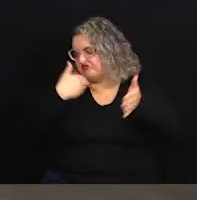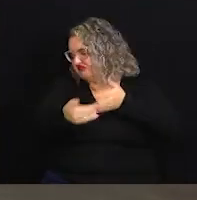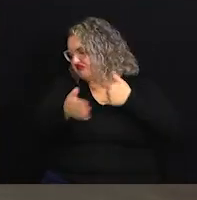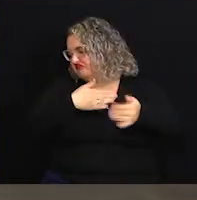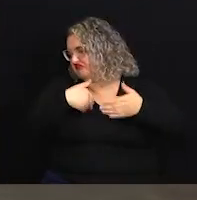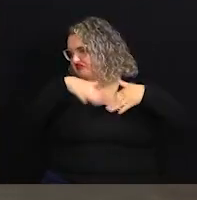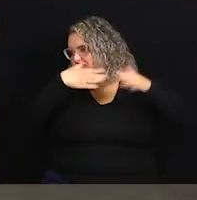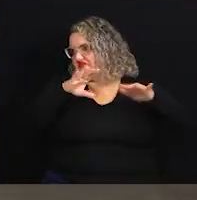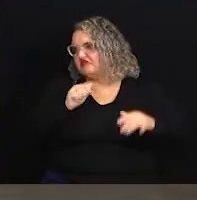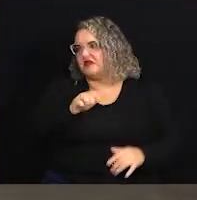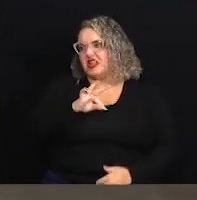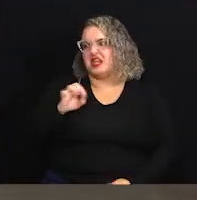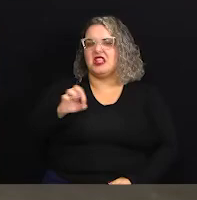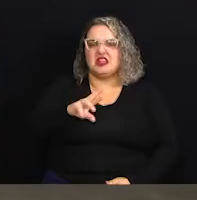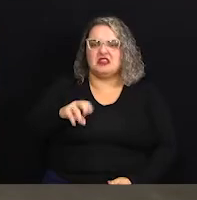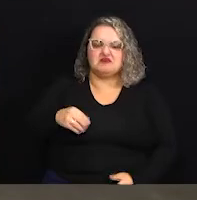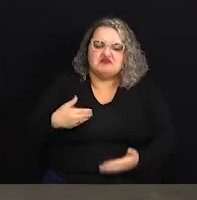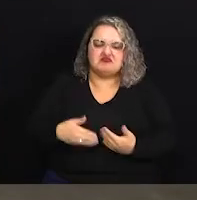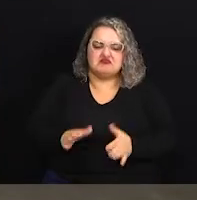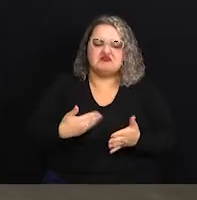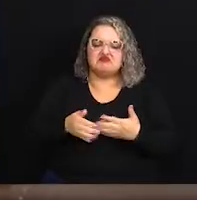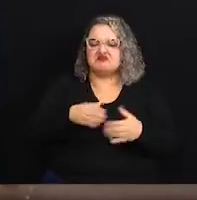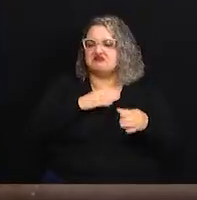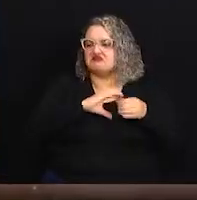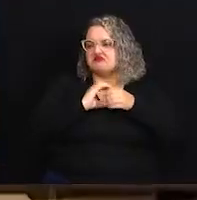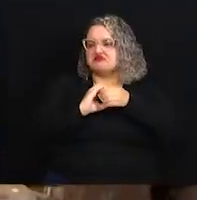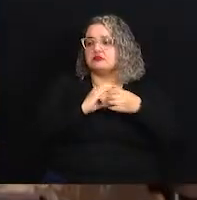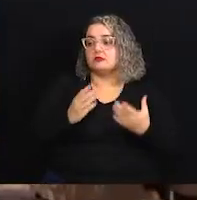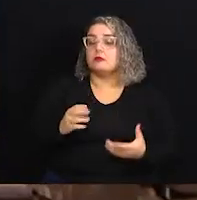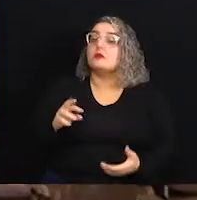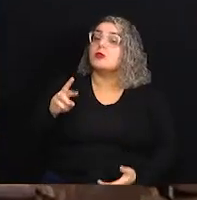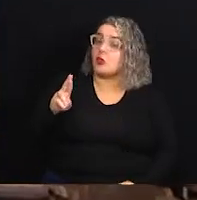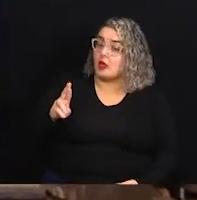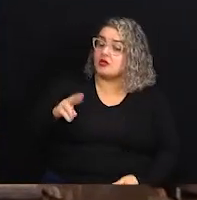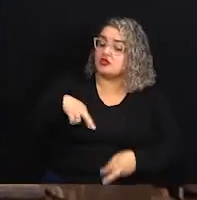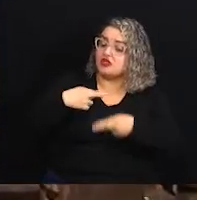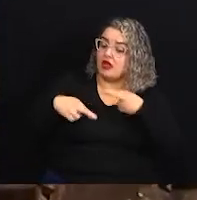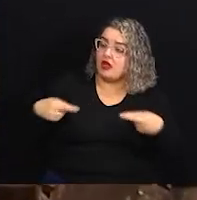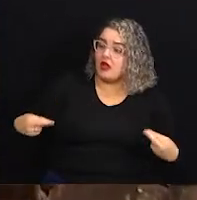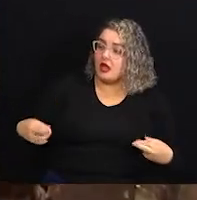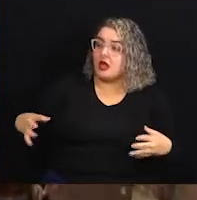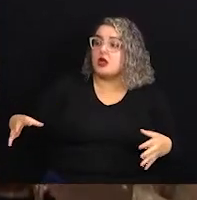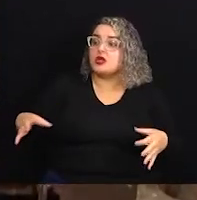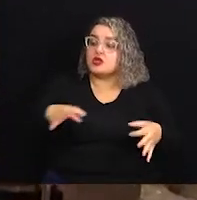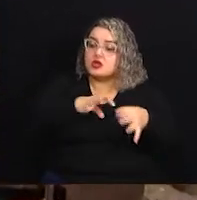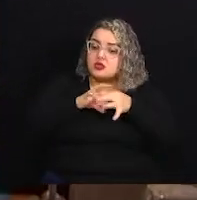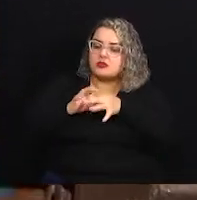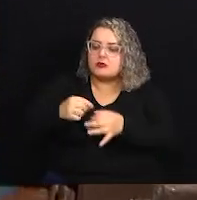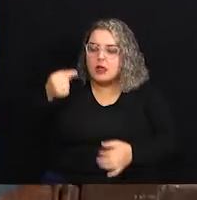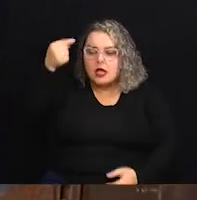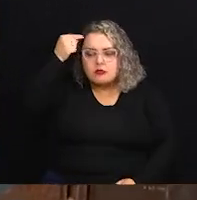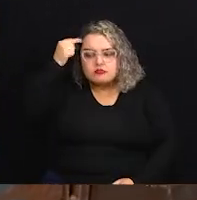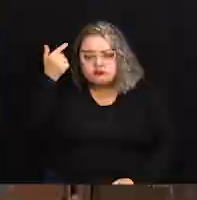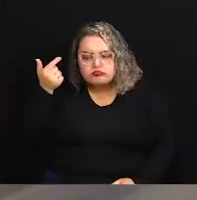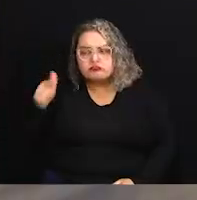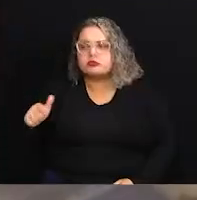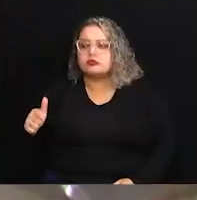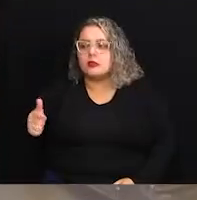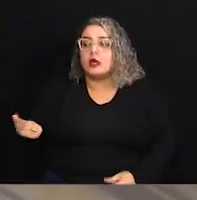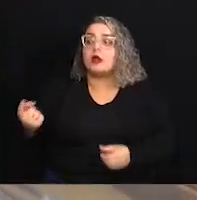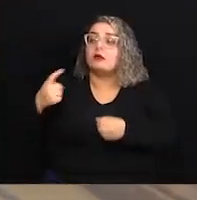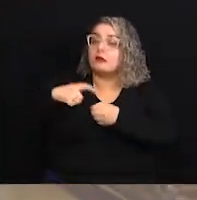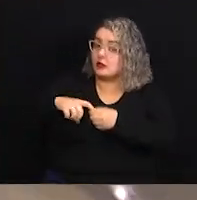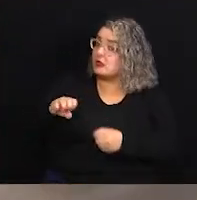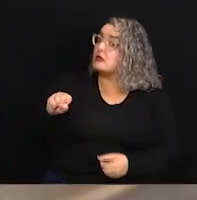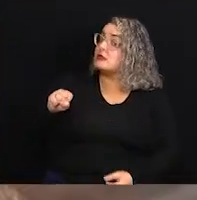aterro mesmo, tá nem esquentando com as cooperativas. Ainda no R de Reciclar, que une esse repensar, a gente